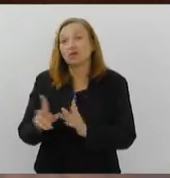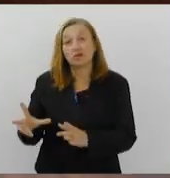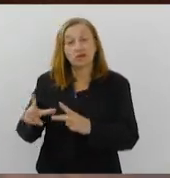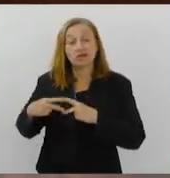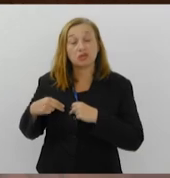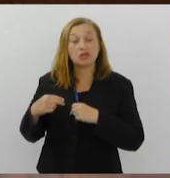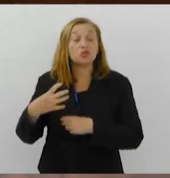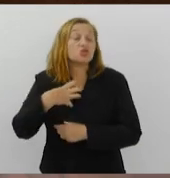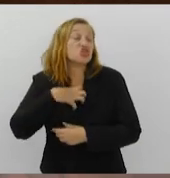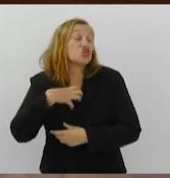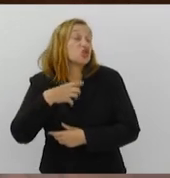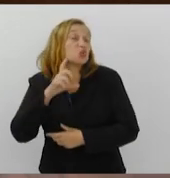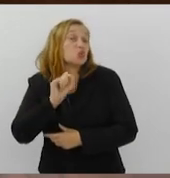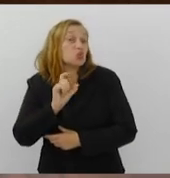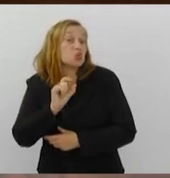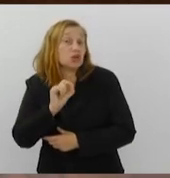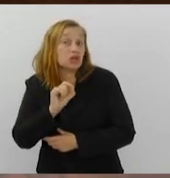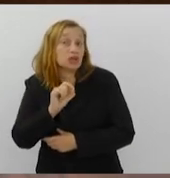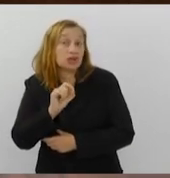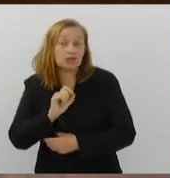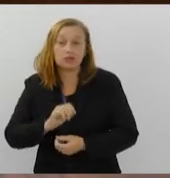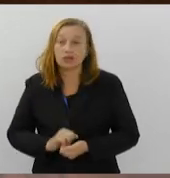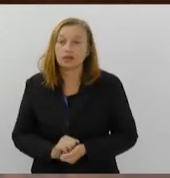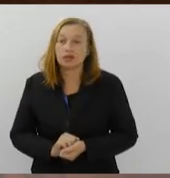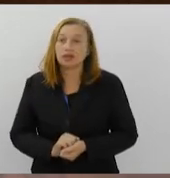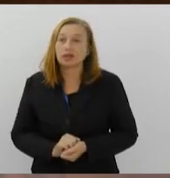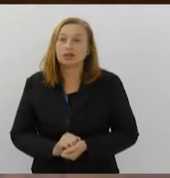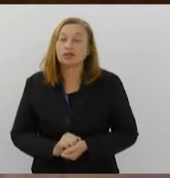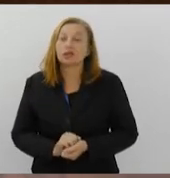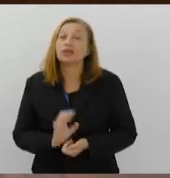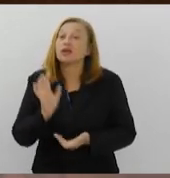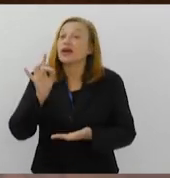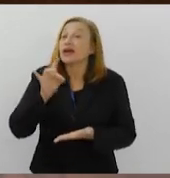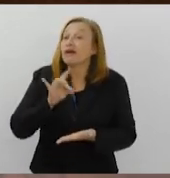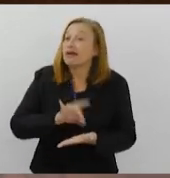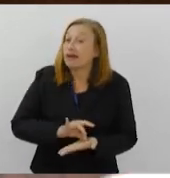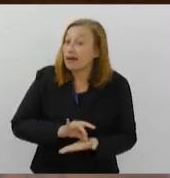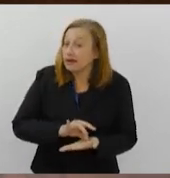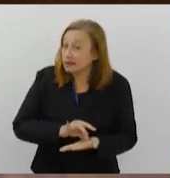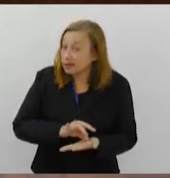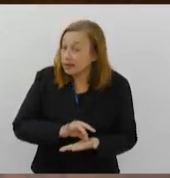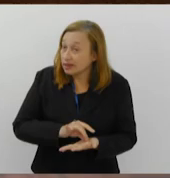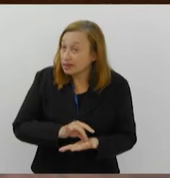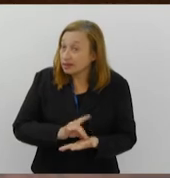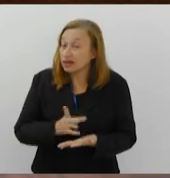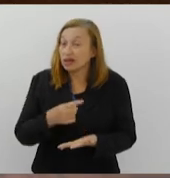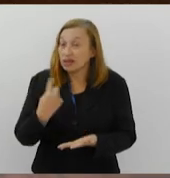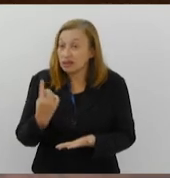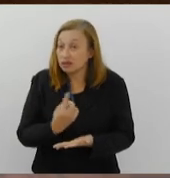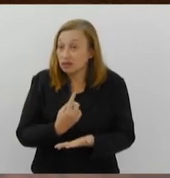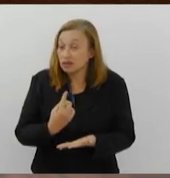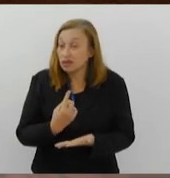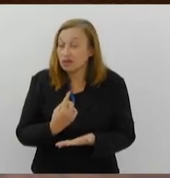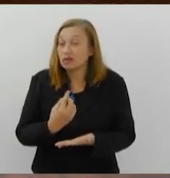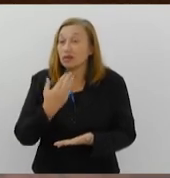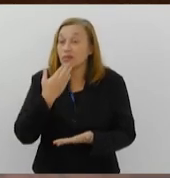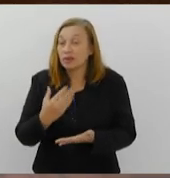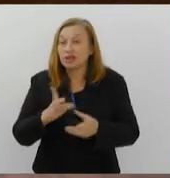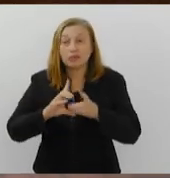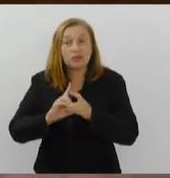sentido que faticiza, torna realidade a nossa demanda por